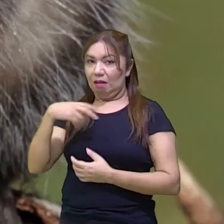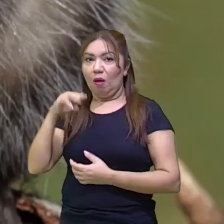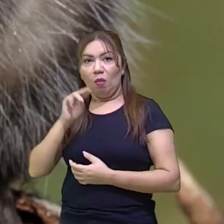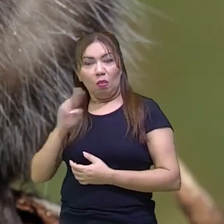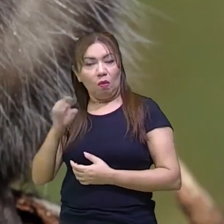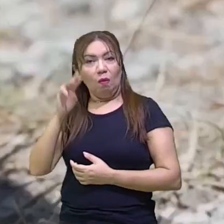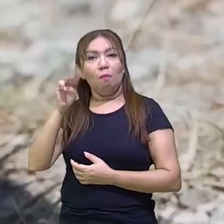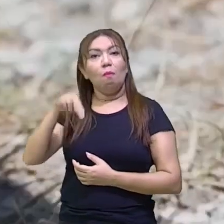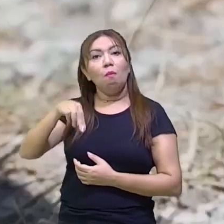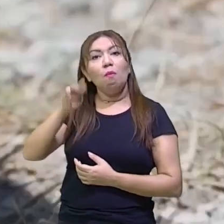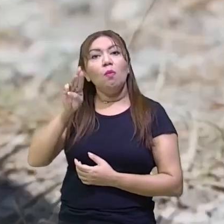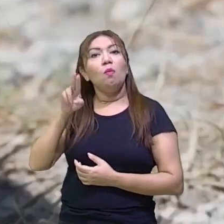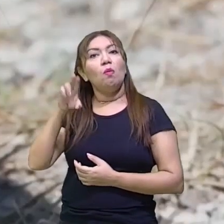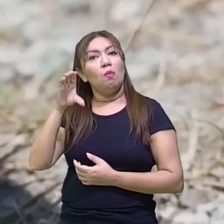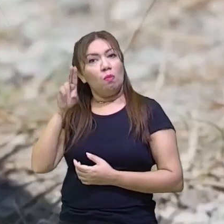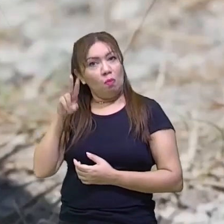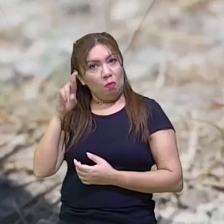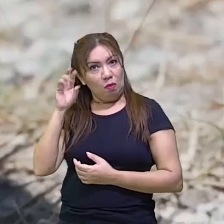na Amazônia,